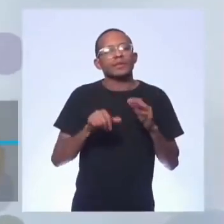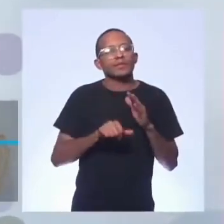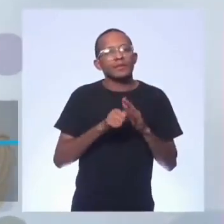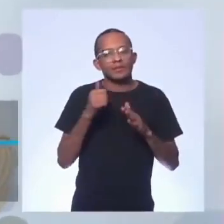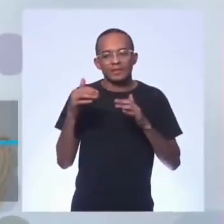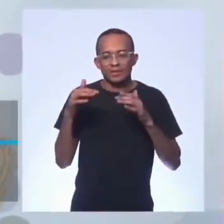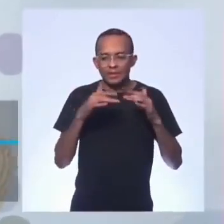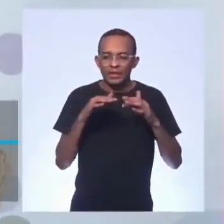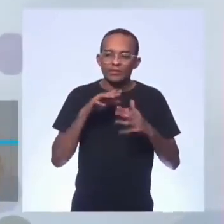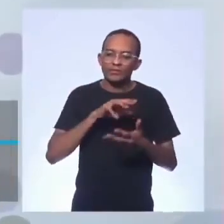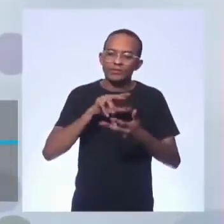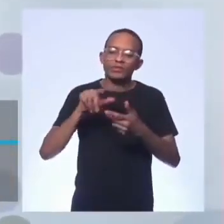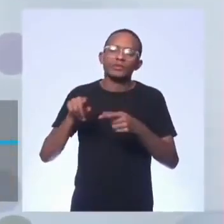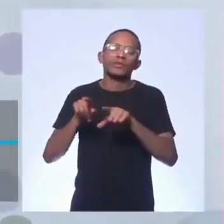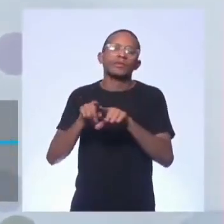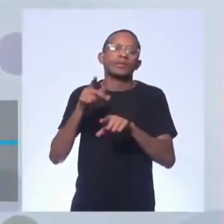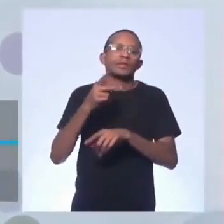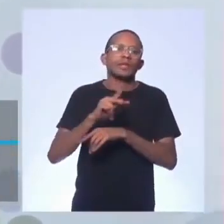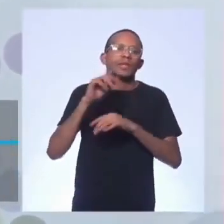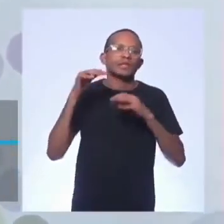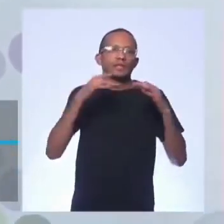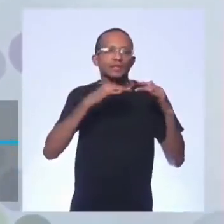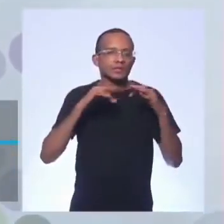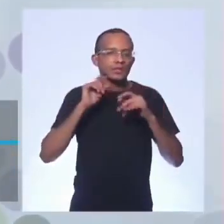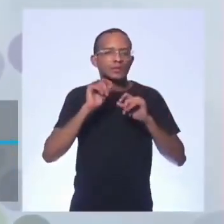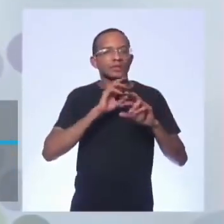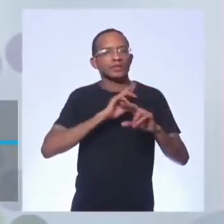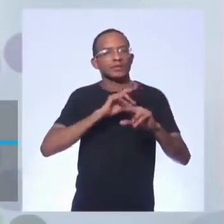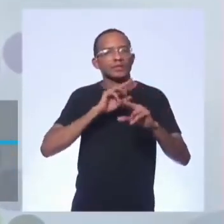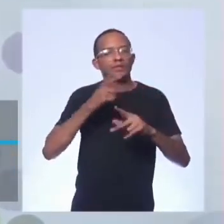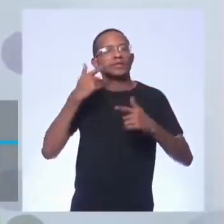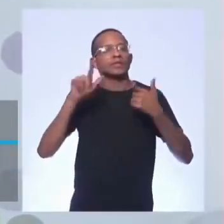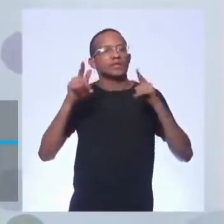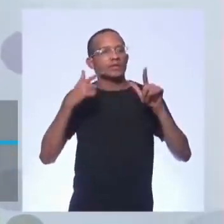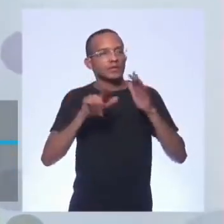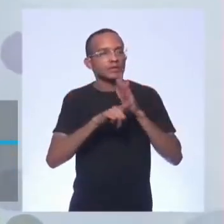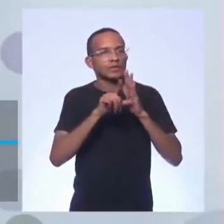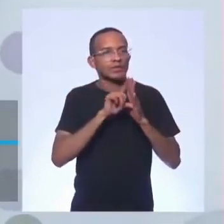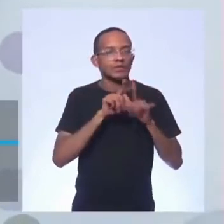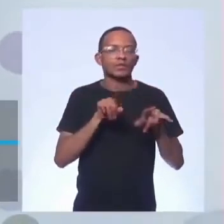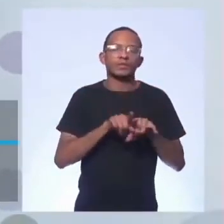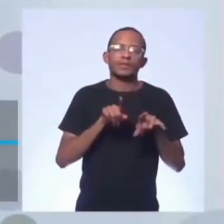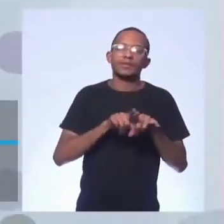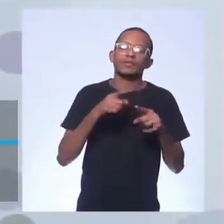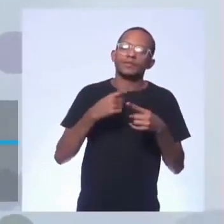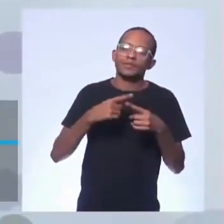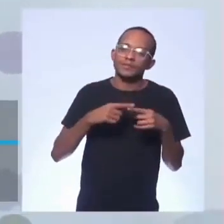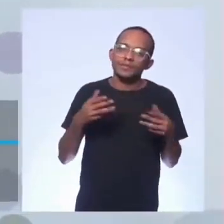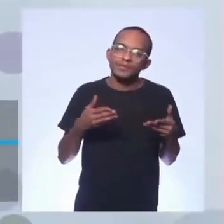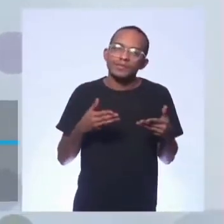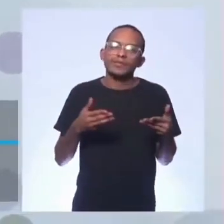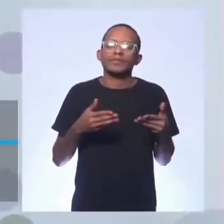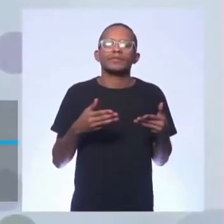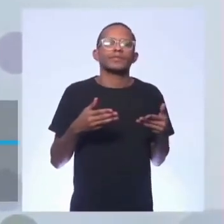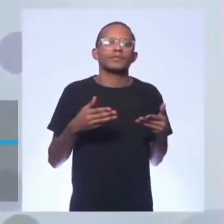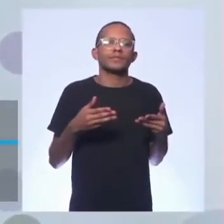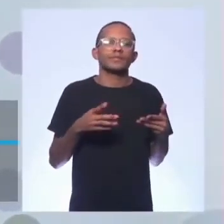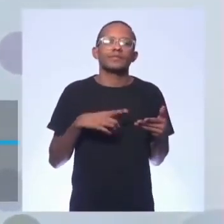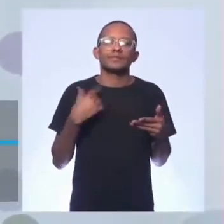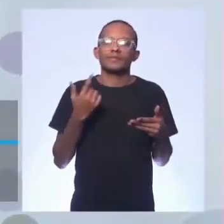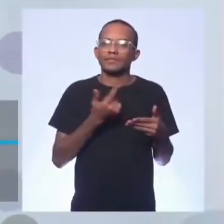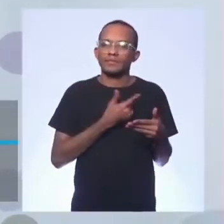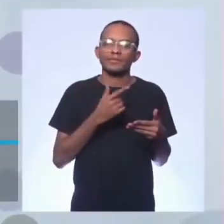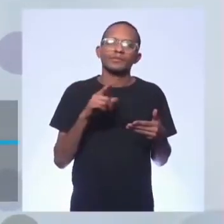Primeira Guerra Mundial, ela é uma guerra diferente das anteriores, porque agora